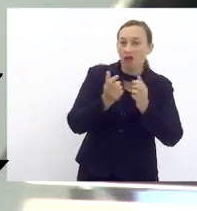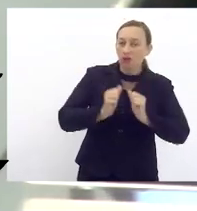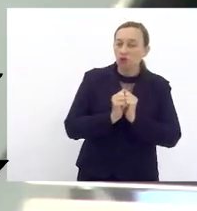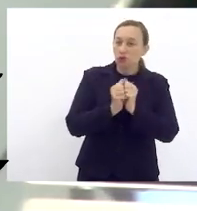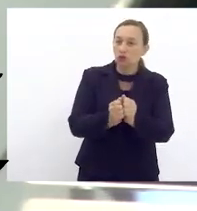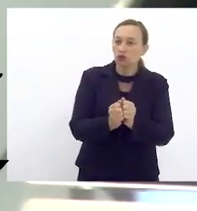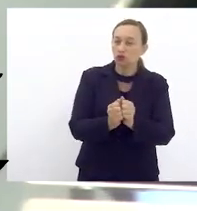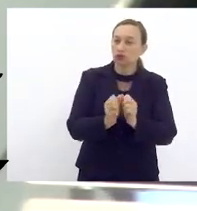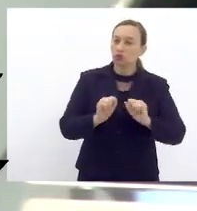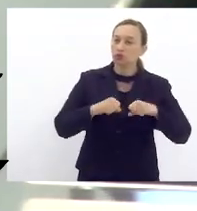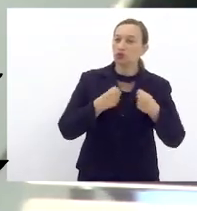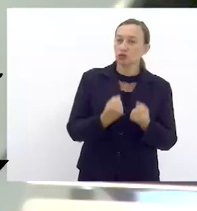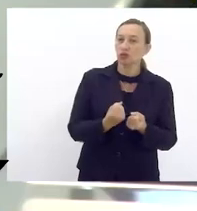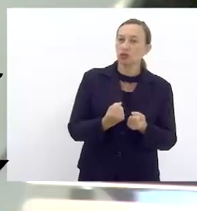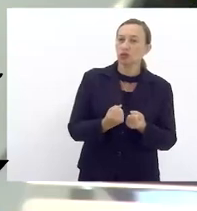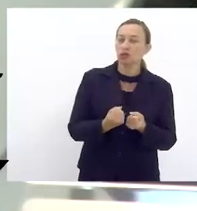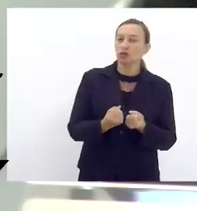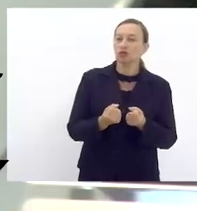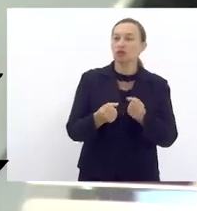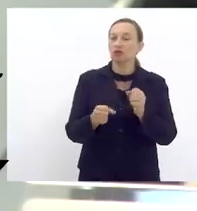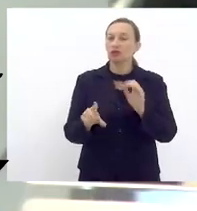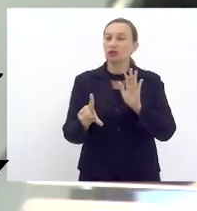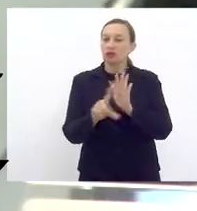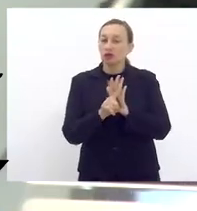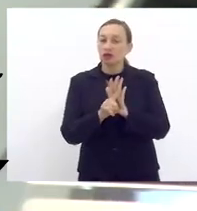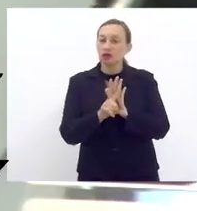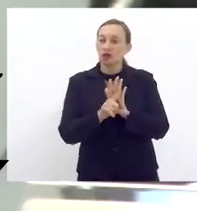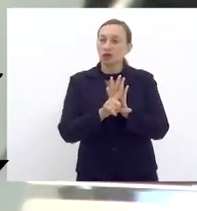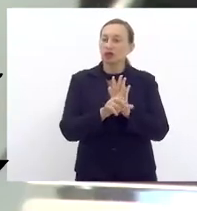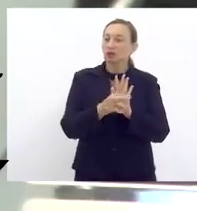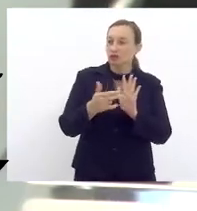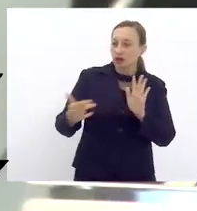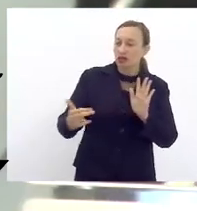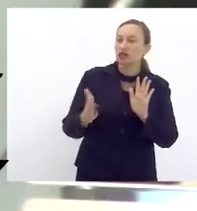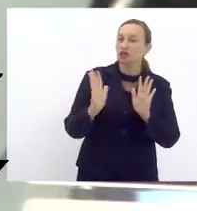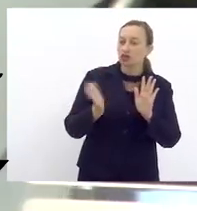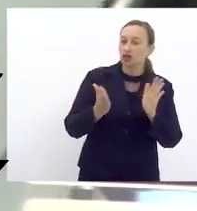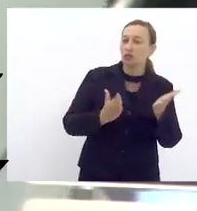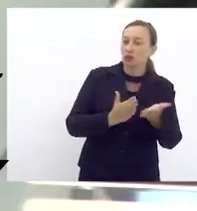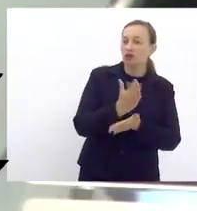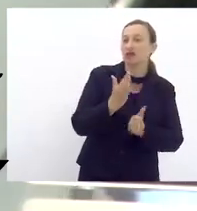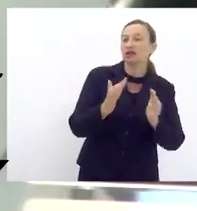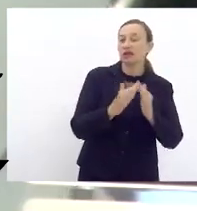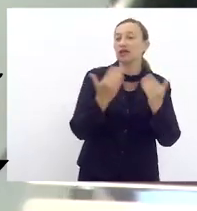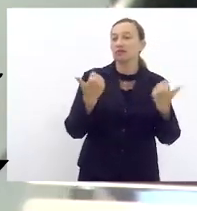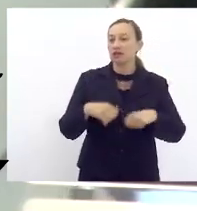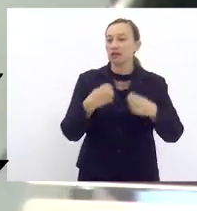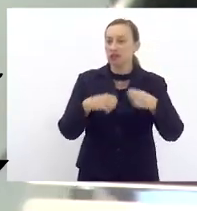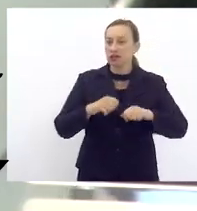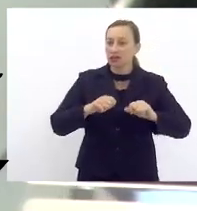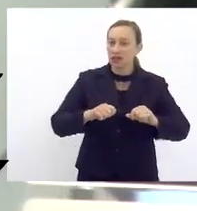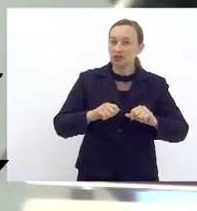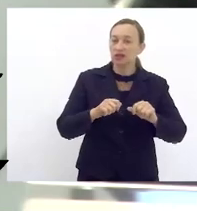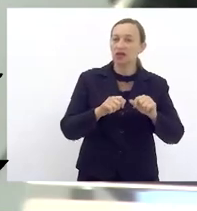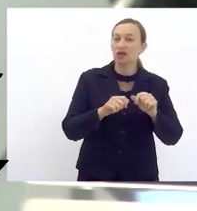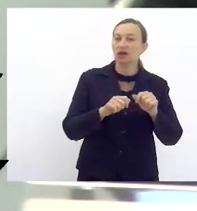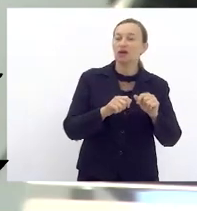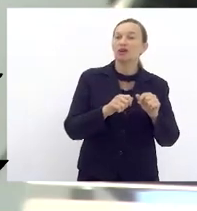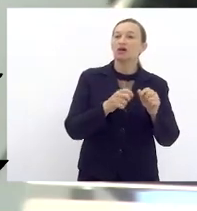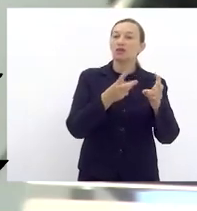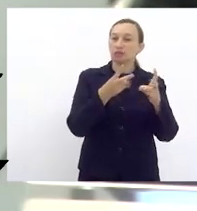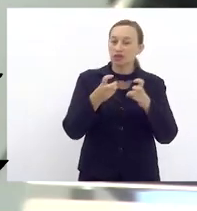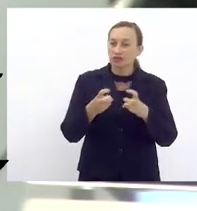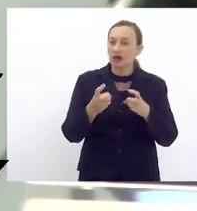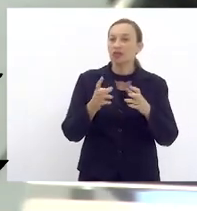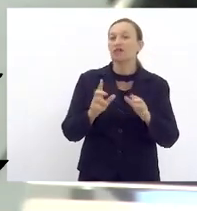aprovação e aí eu coloco uma série de leis que já tem tramitado nessa casa mas que precisam ser levantados concluo